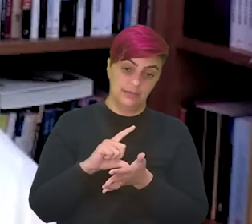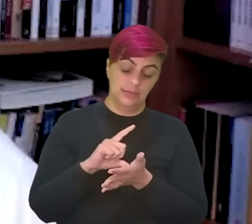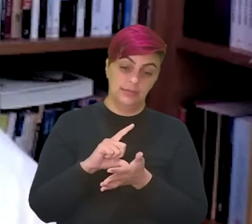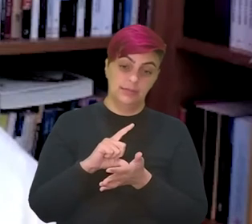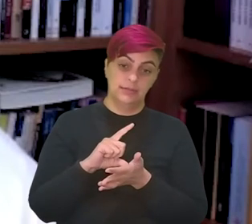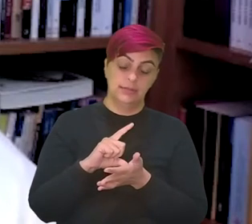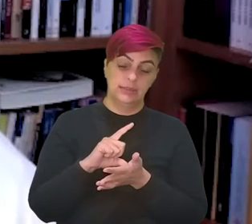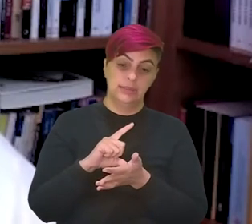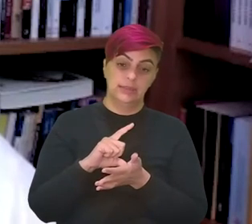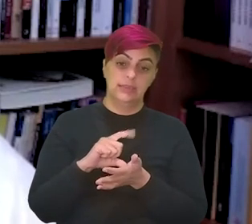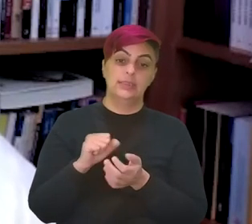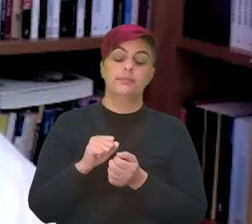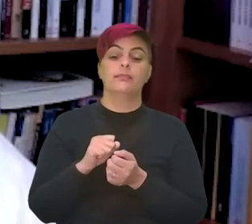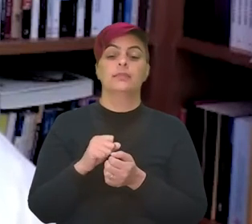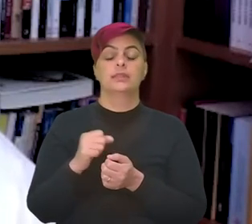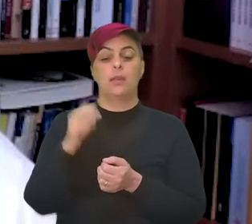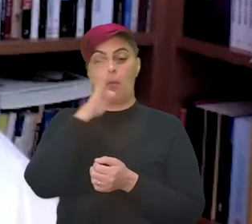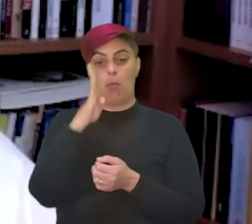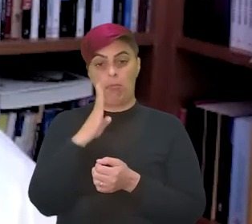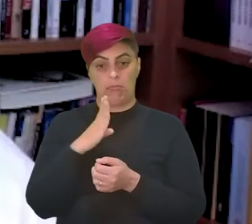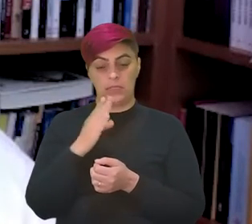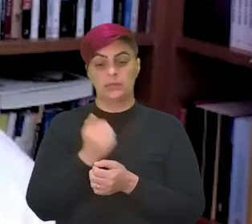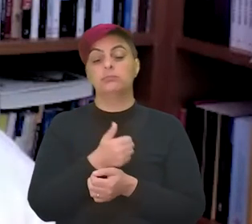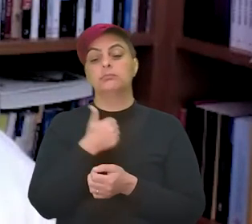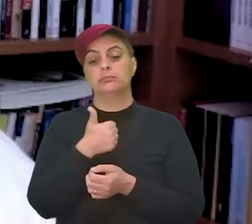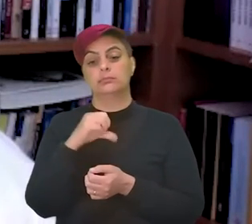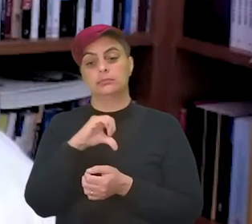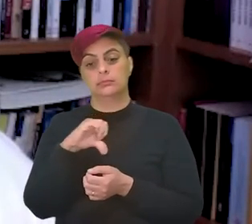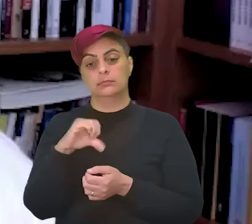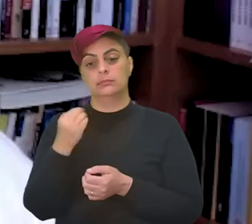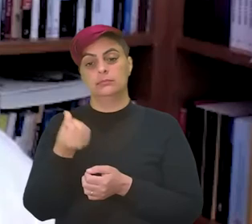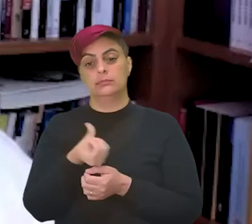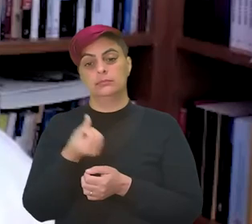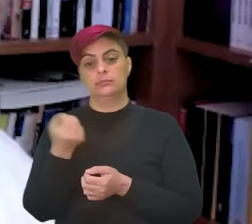antes de Argonautas e no Brasil em